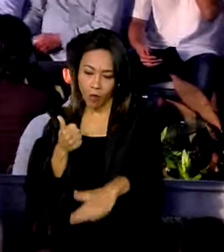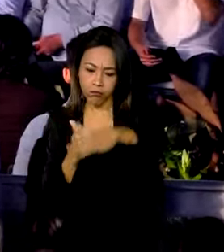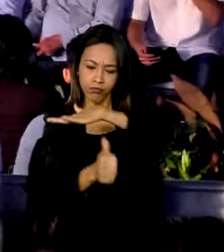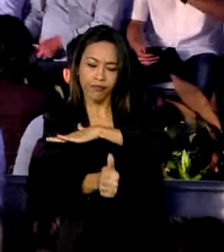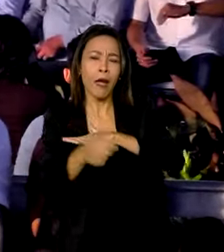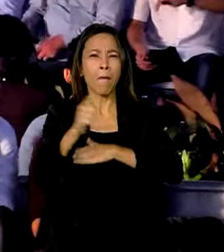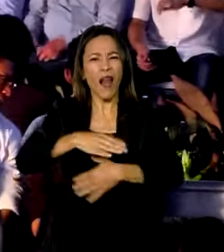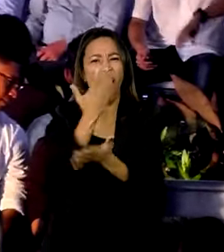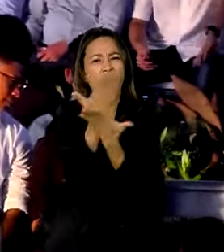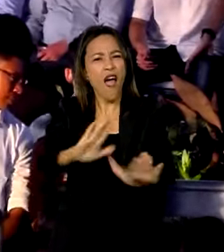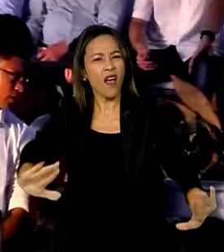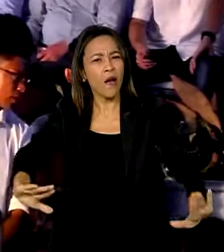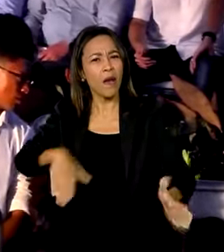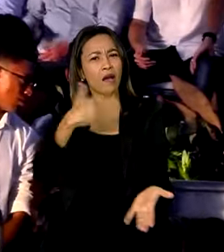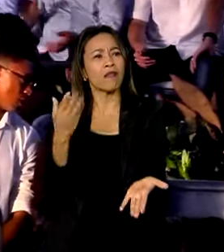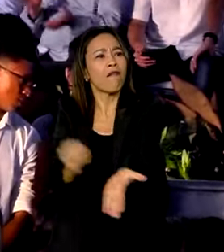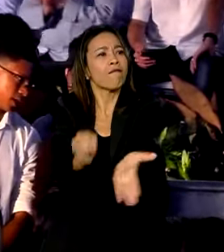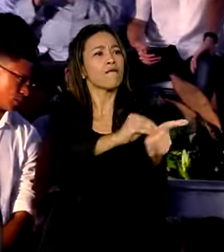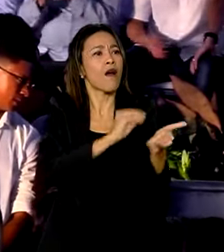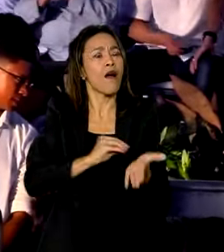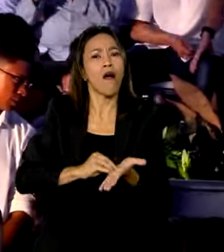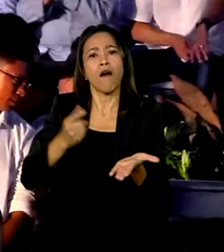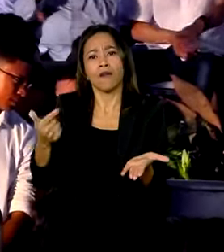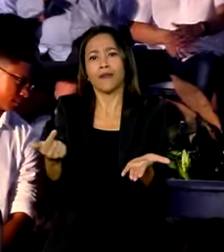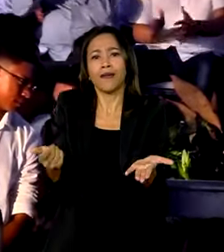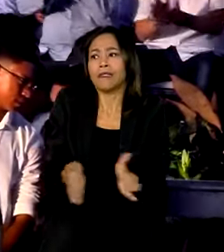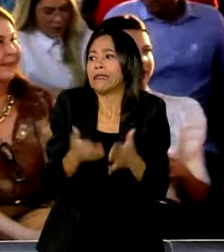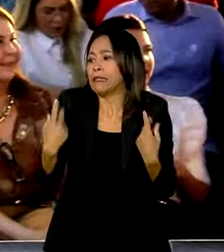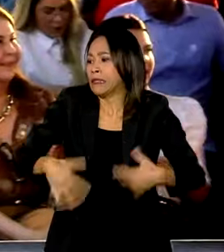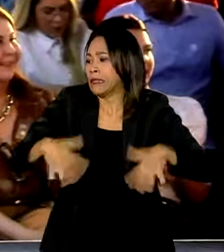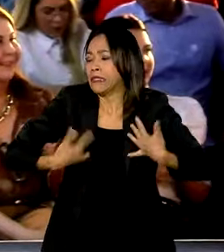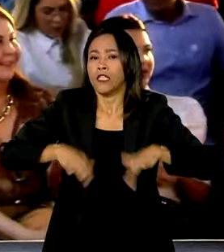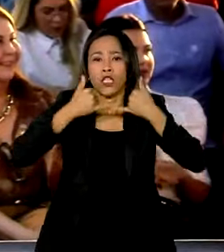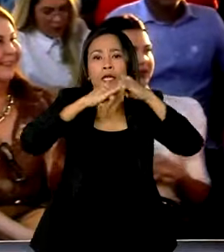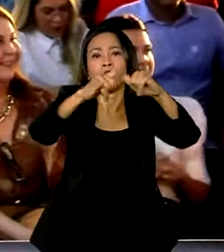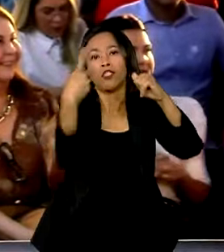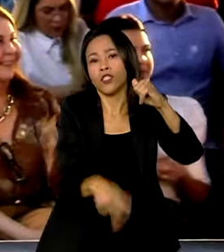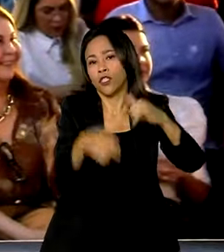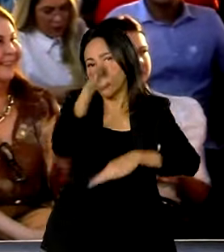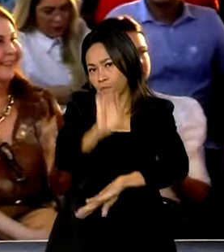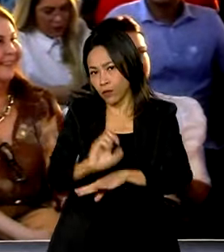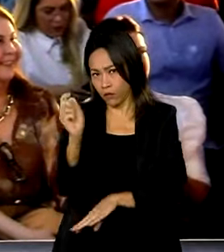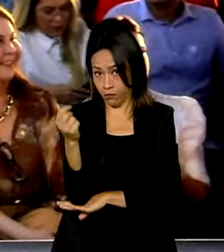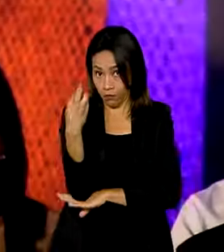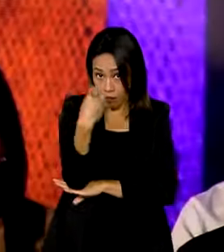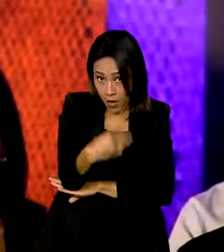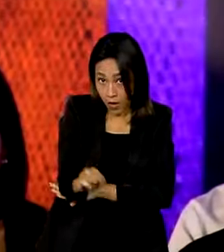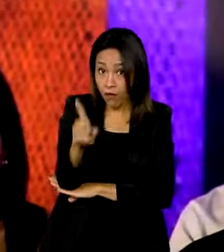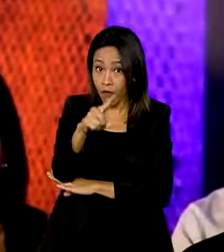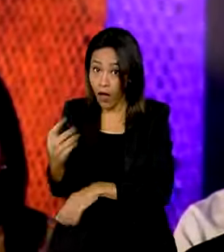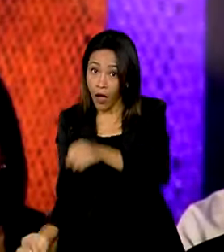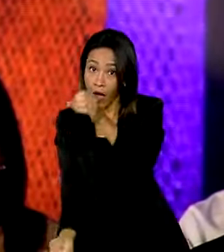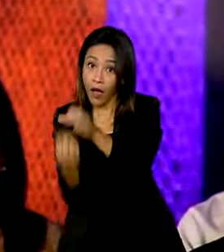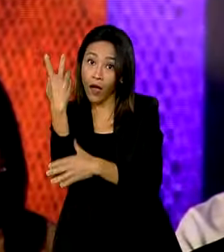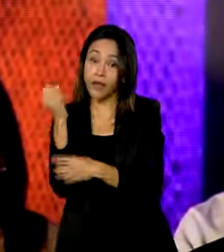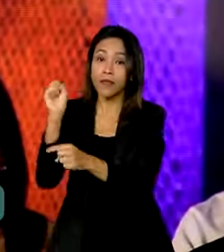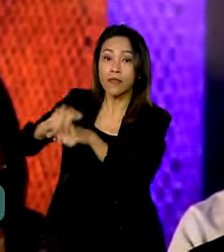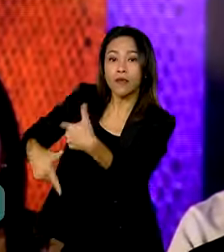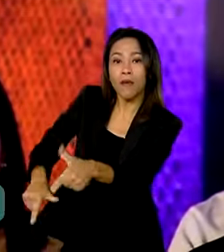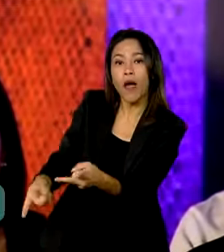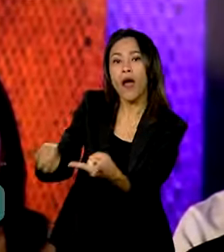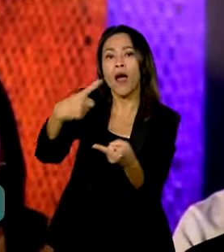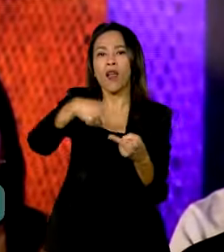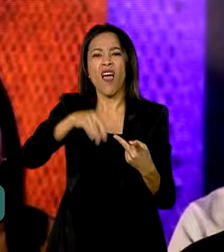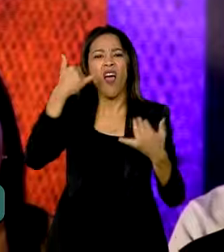energética definitivamente no estado do Maranhão. Desenvolver, gerar emprego e renda, combater a